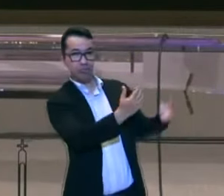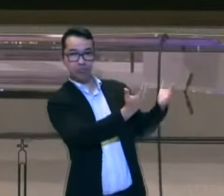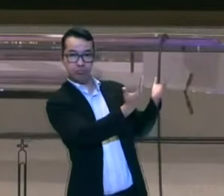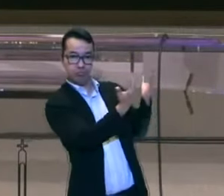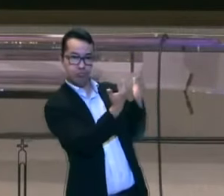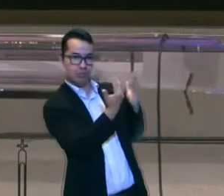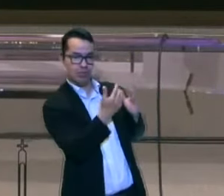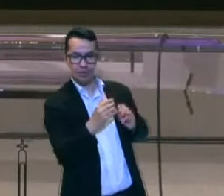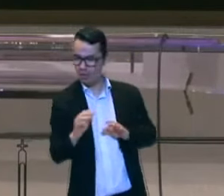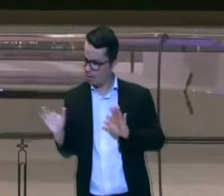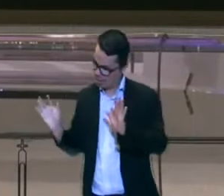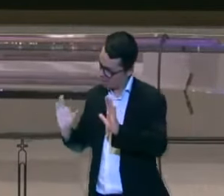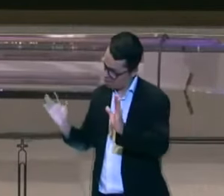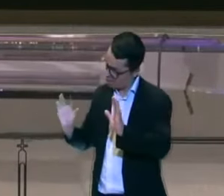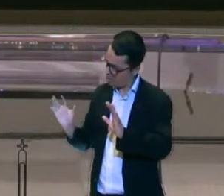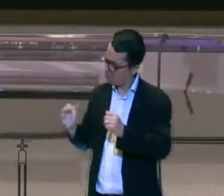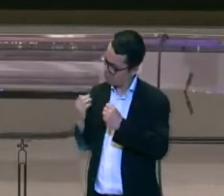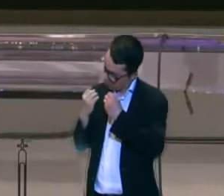está tudo bem.